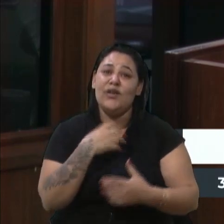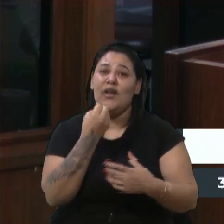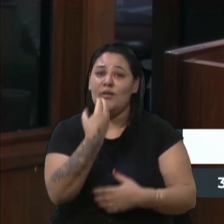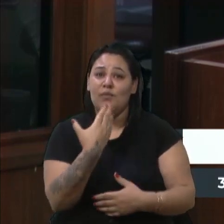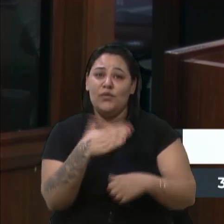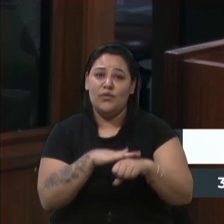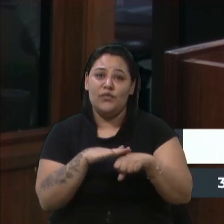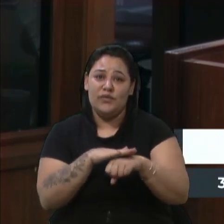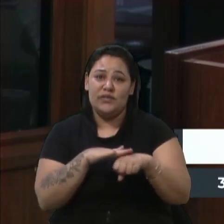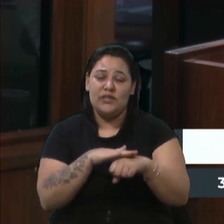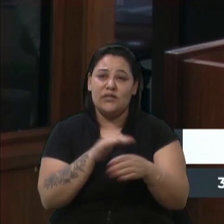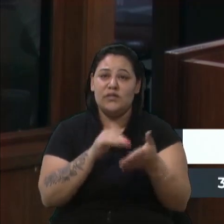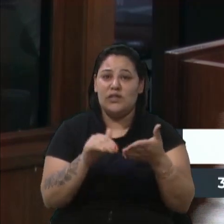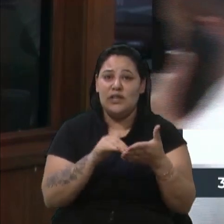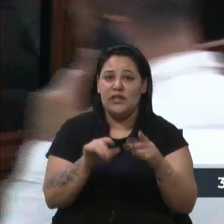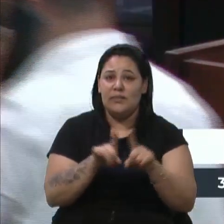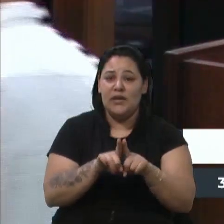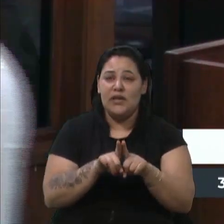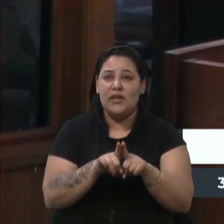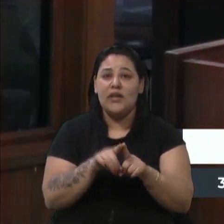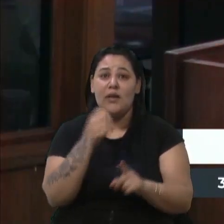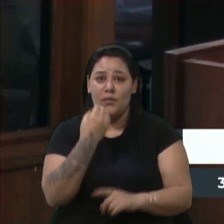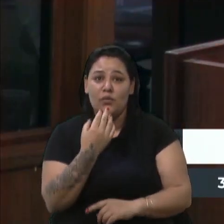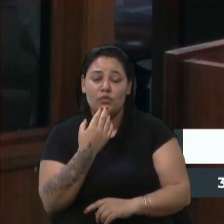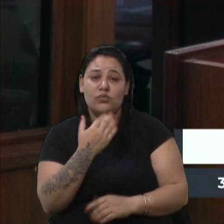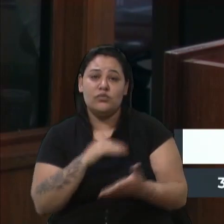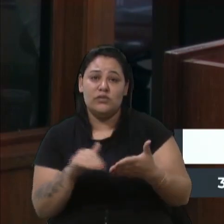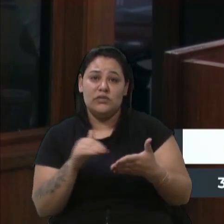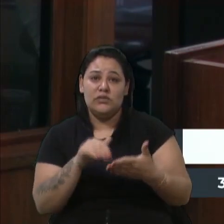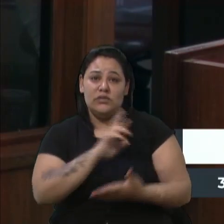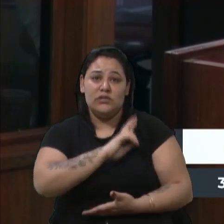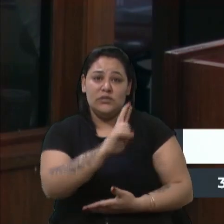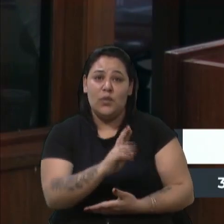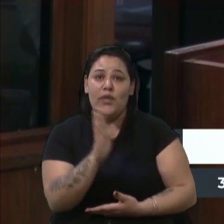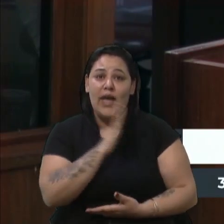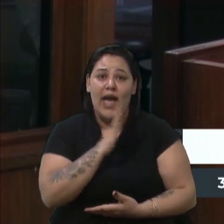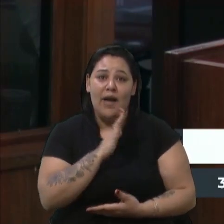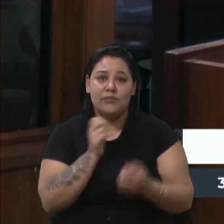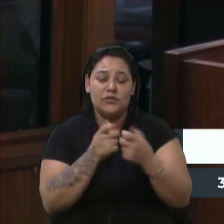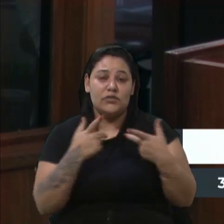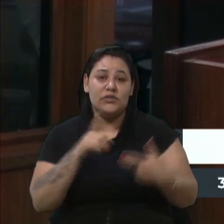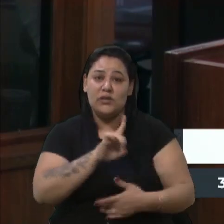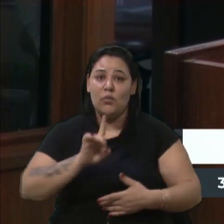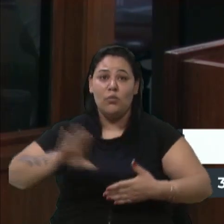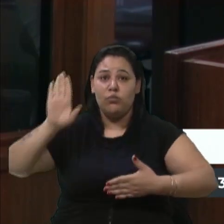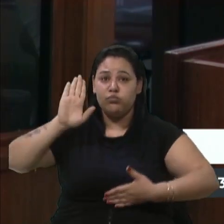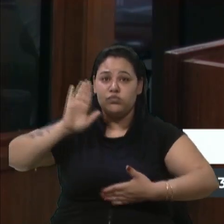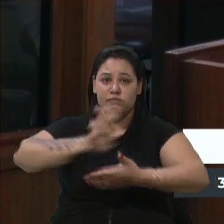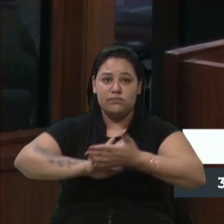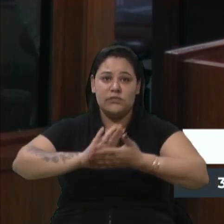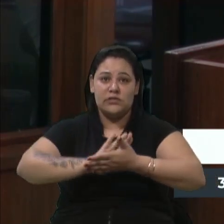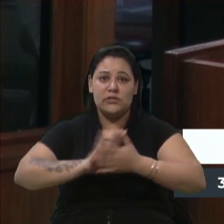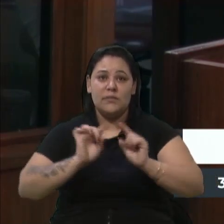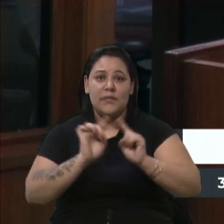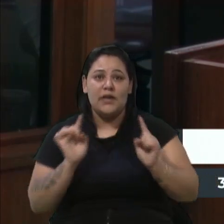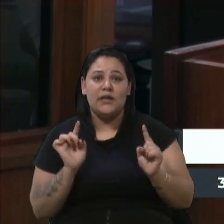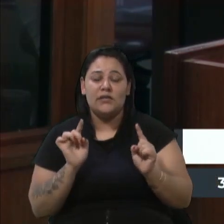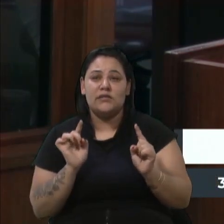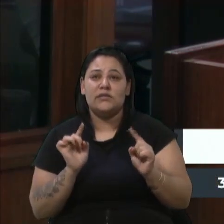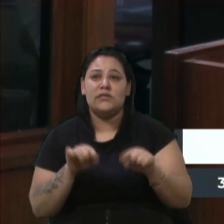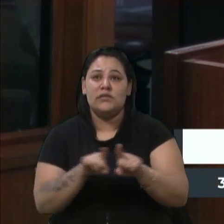com os secretários, e é bom quando os secretários respondem isso imediatamente, não prometendo nada, mas prometendo, pelo